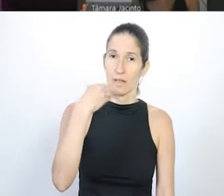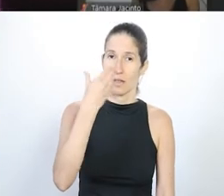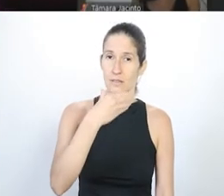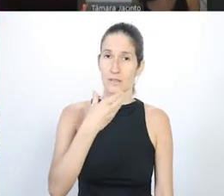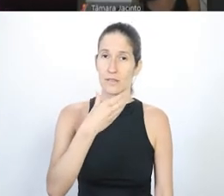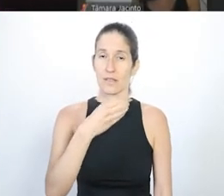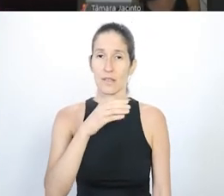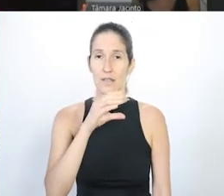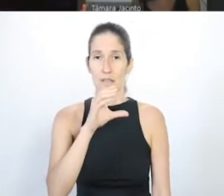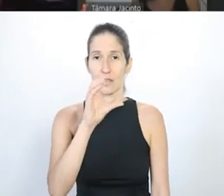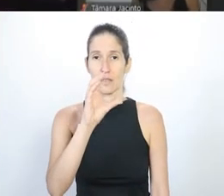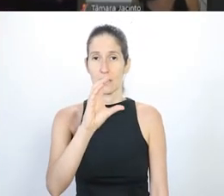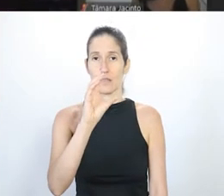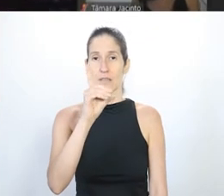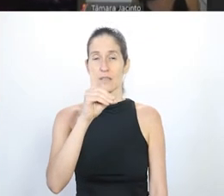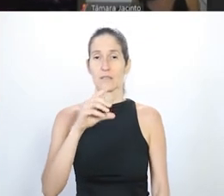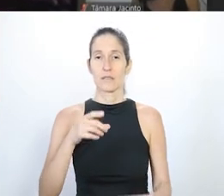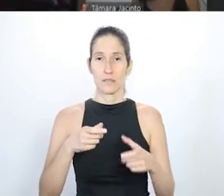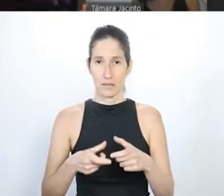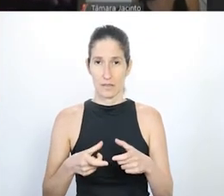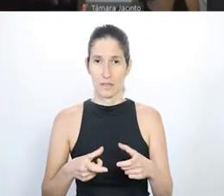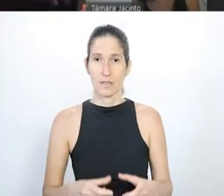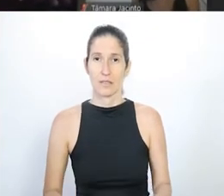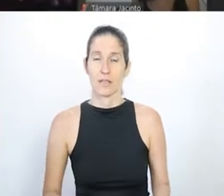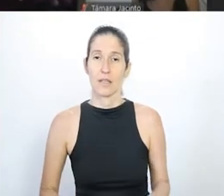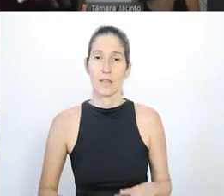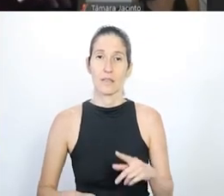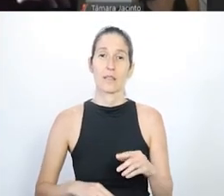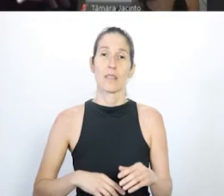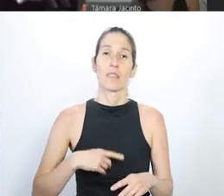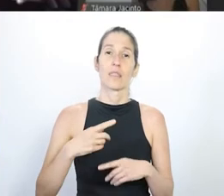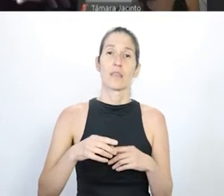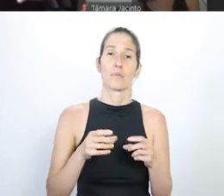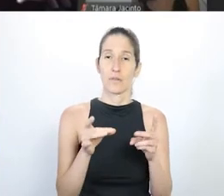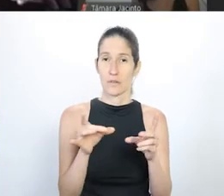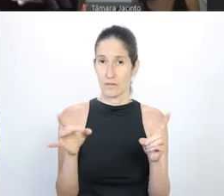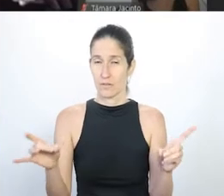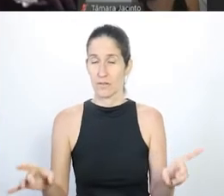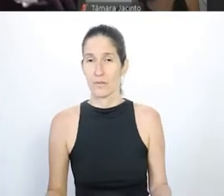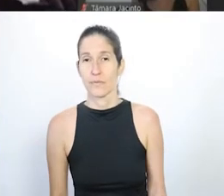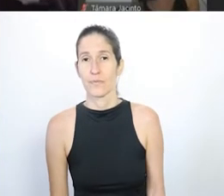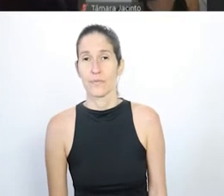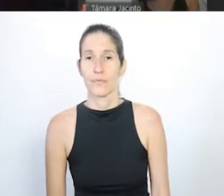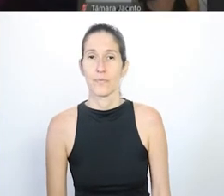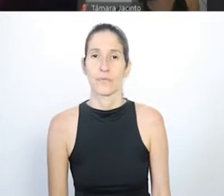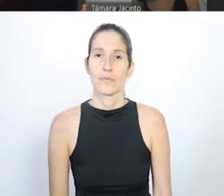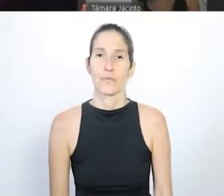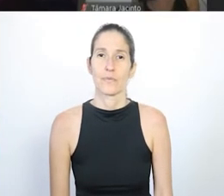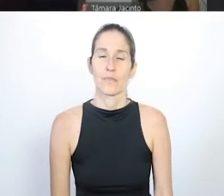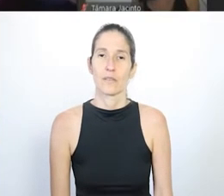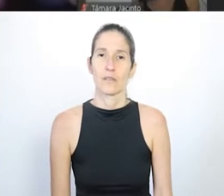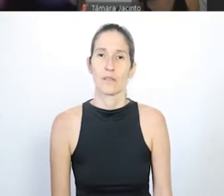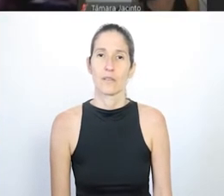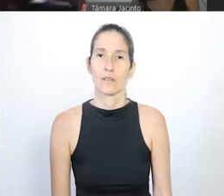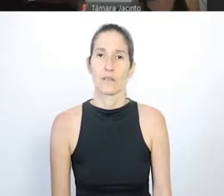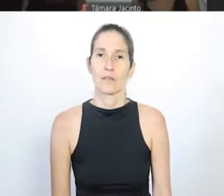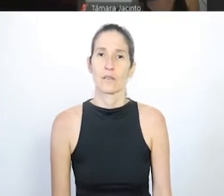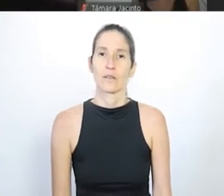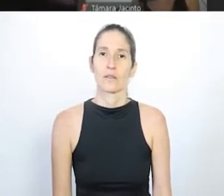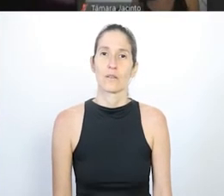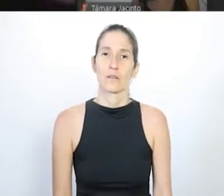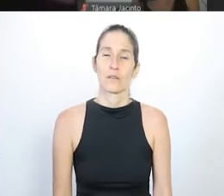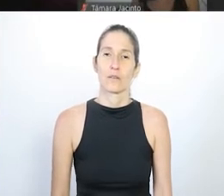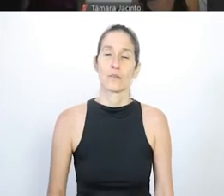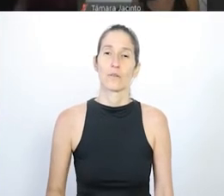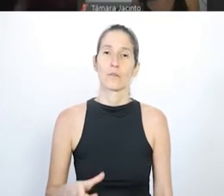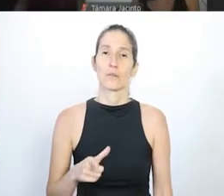saiu. Quando sair, o seu vai estar na frente. Ela diz assim: